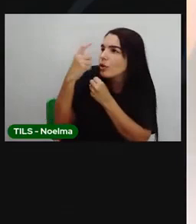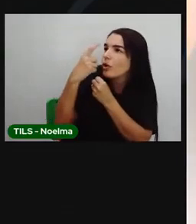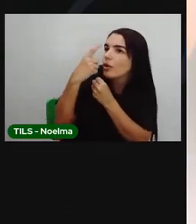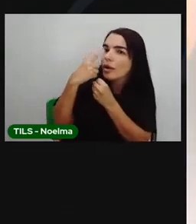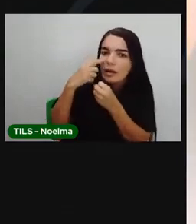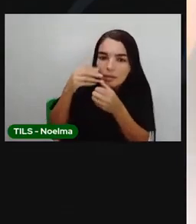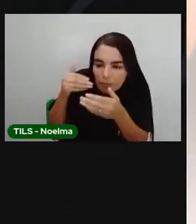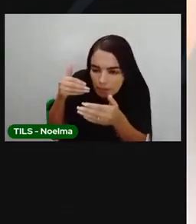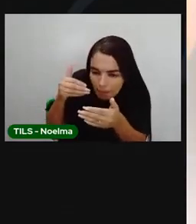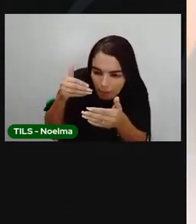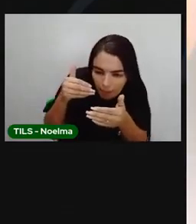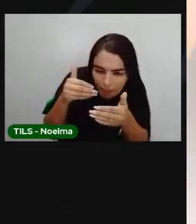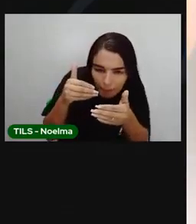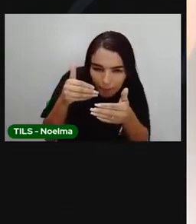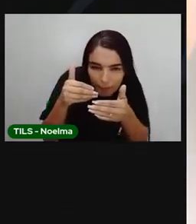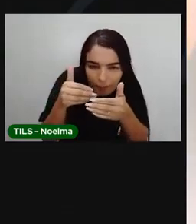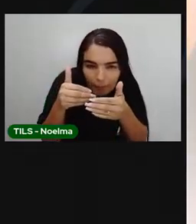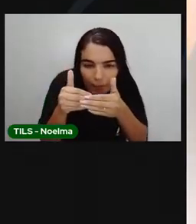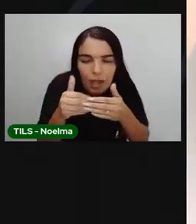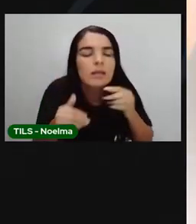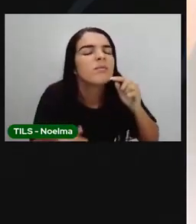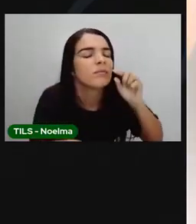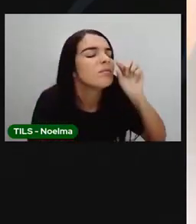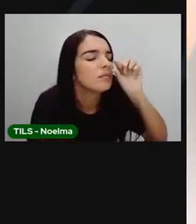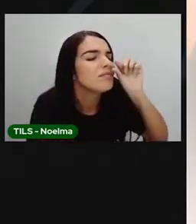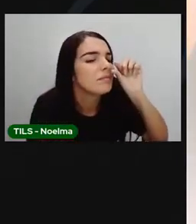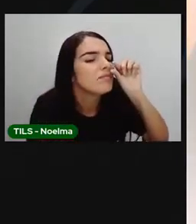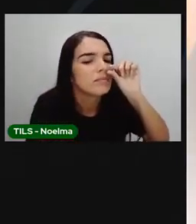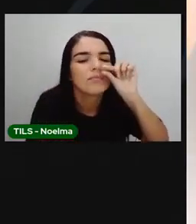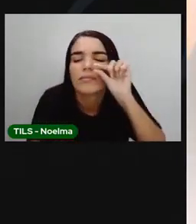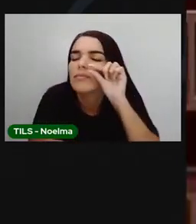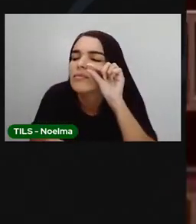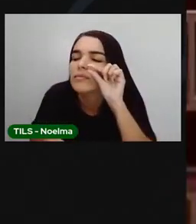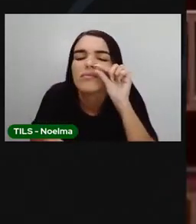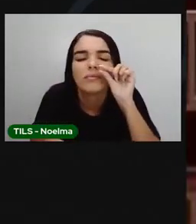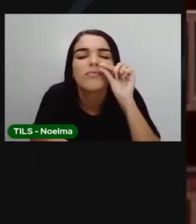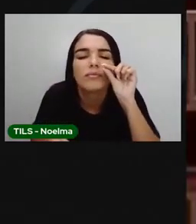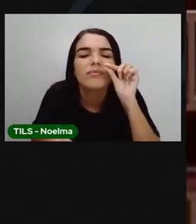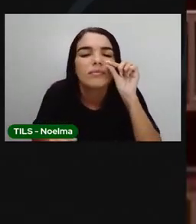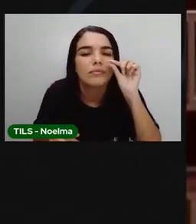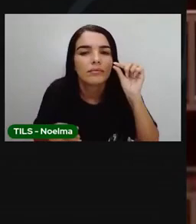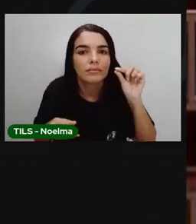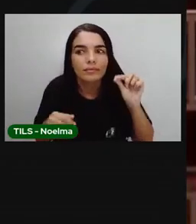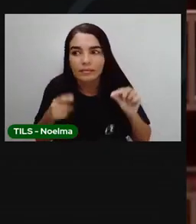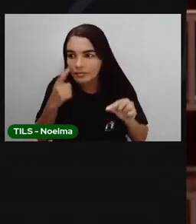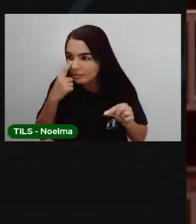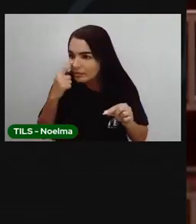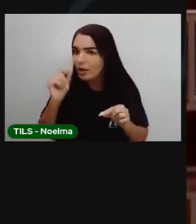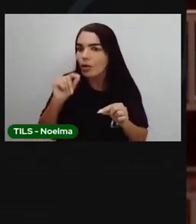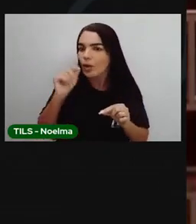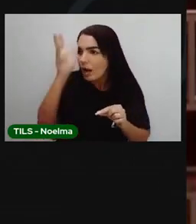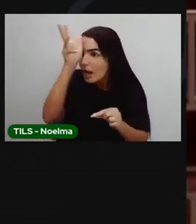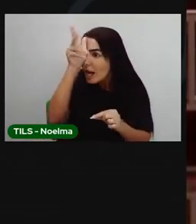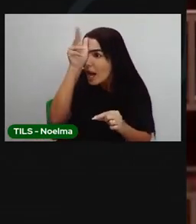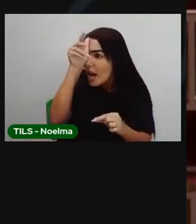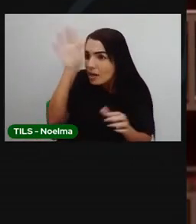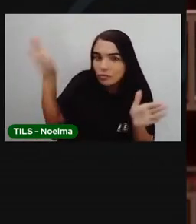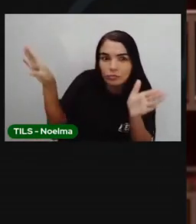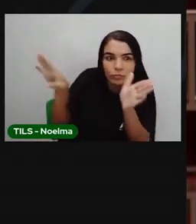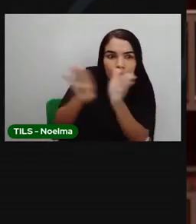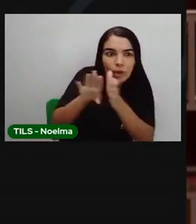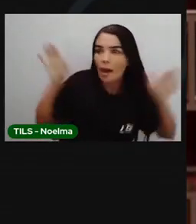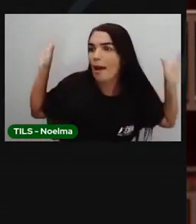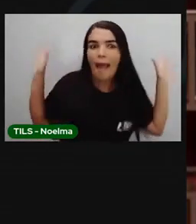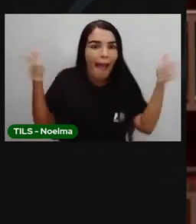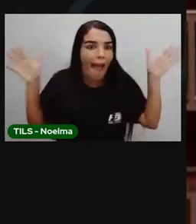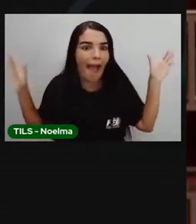Aproximou-se dele e farejou-o sem receio nenhum. Nisto aparece um galo que bate as